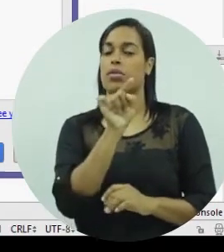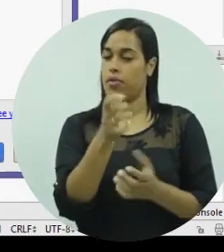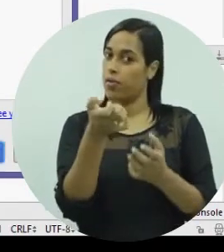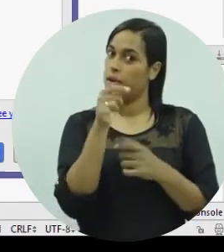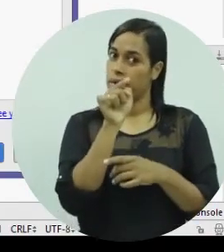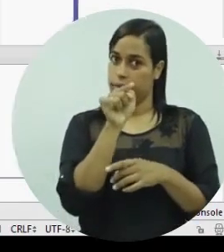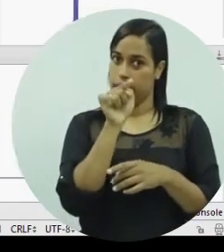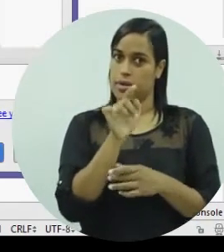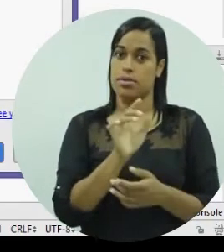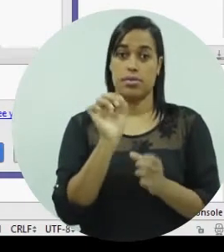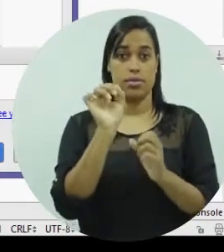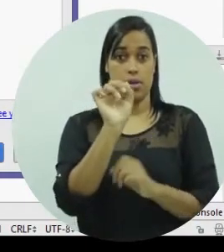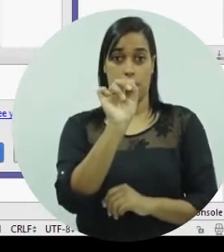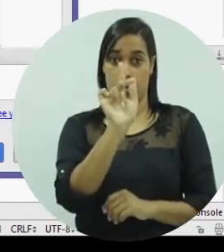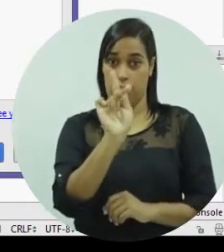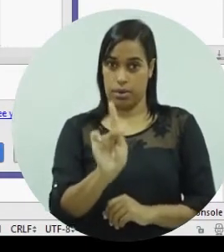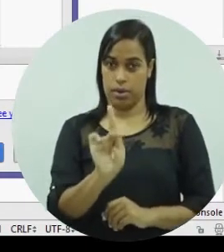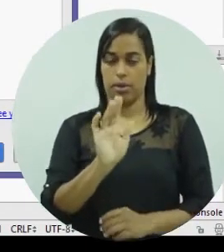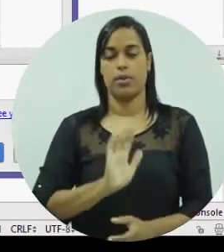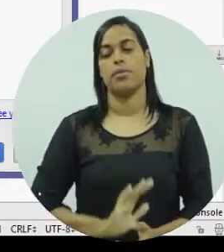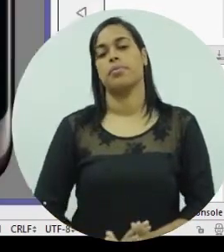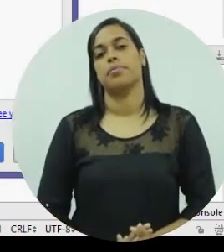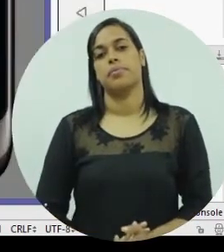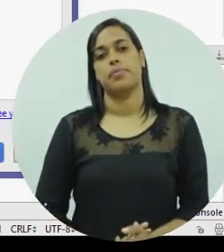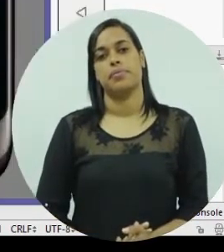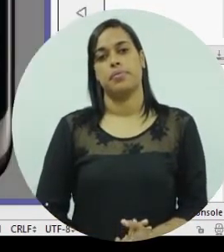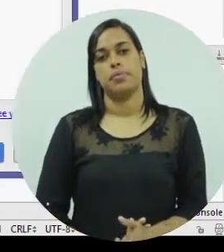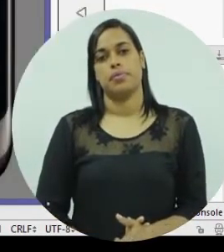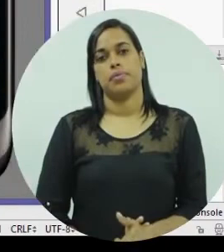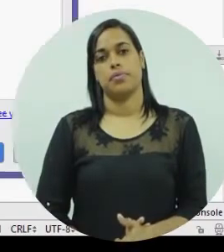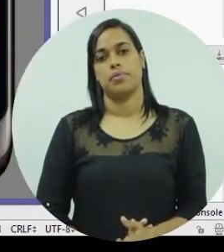daqui. OK.